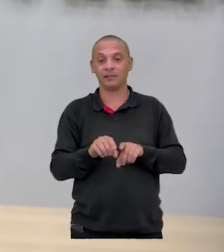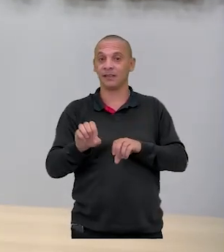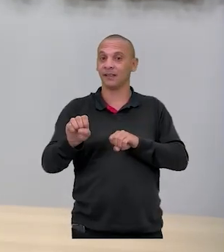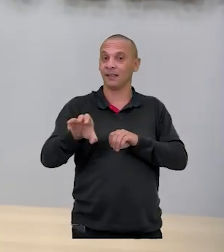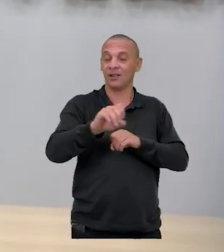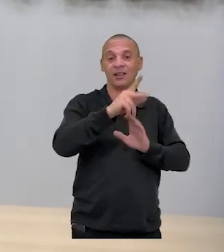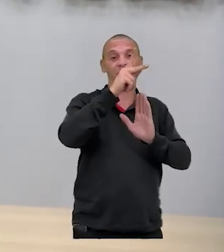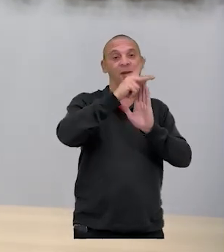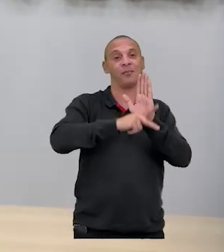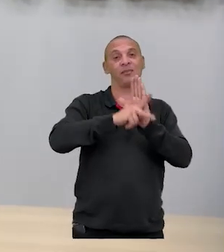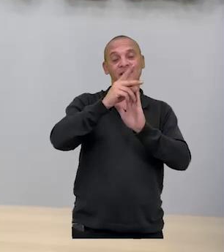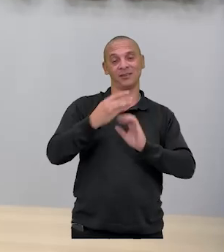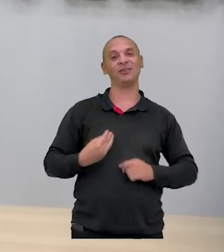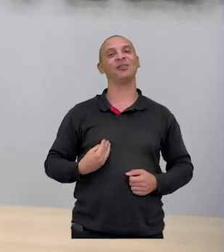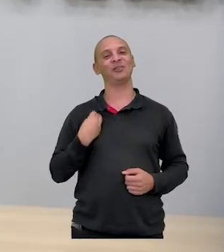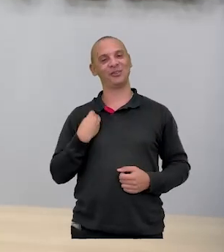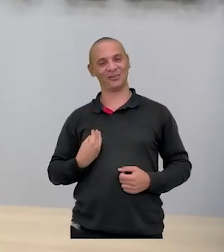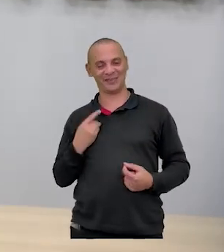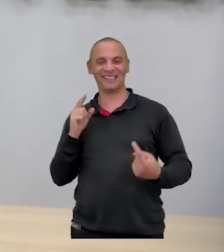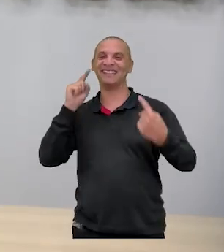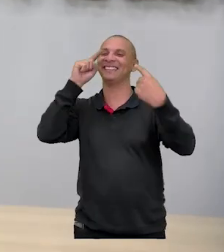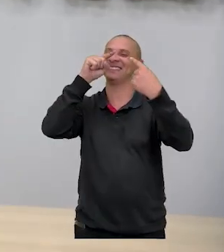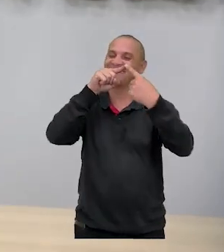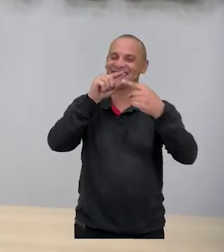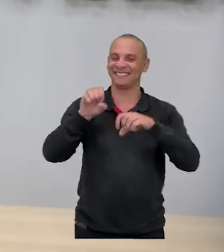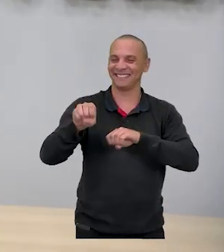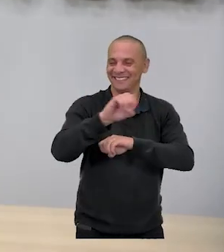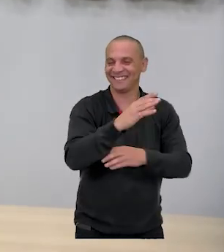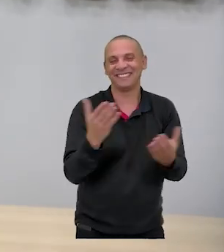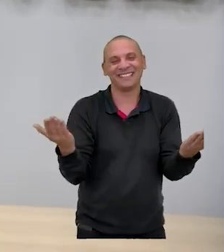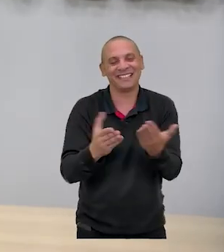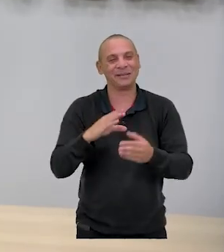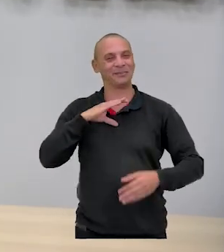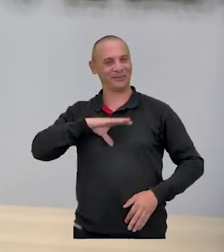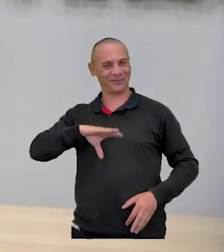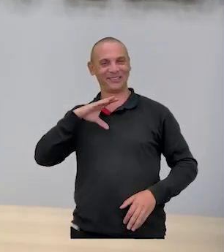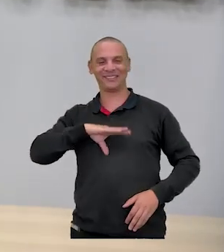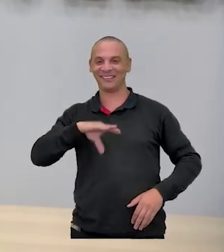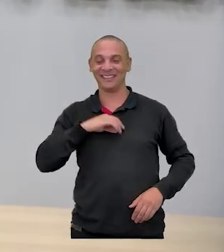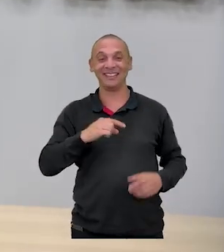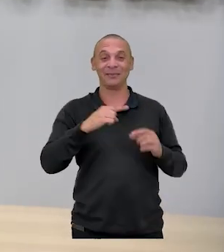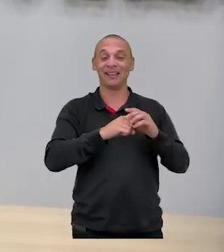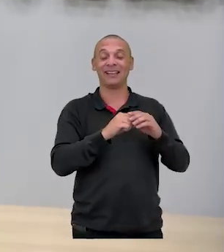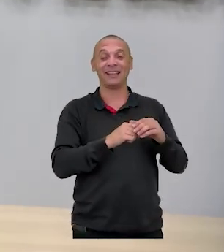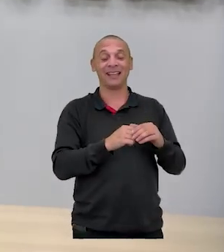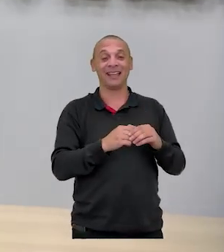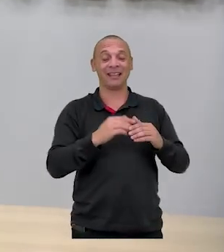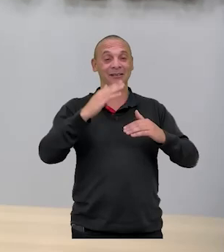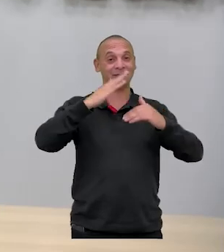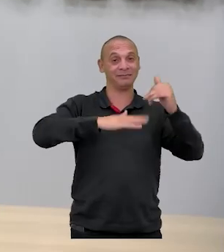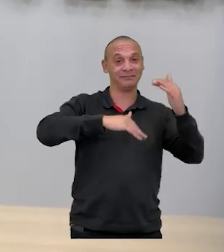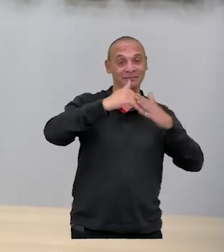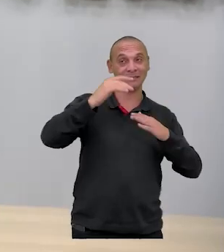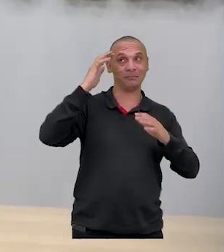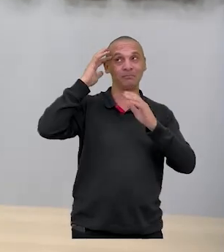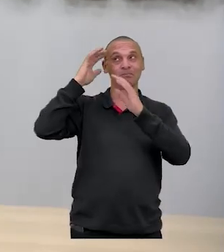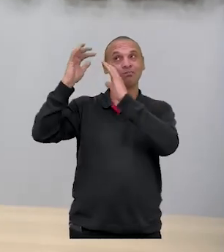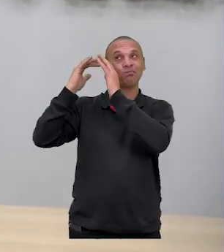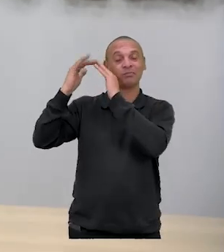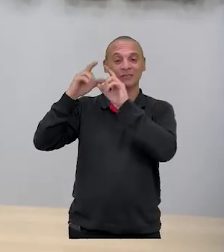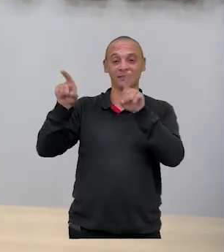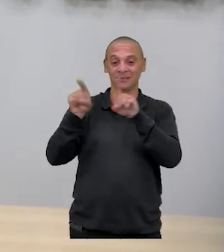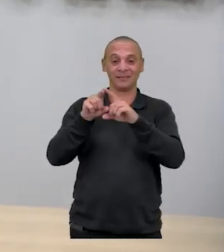de projeto de vida estão fazendo efeito aqui na nossa aula de língua portuguesa, porque essas competências socioemocionais aparecem